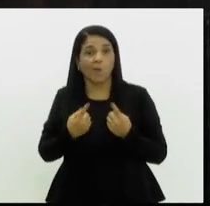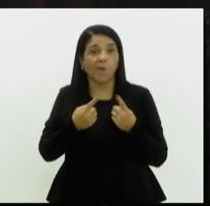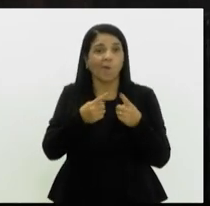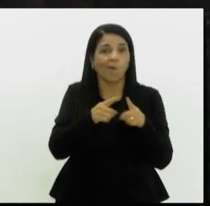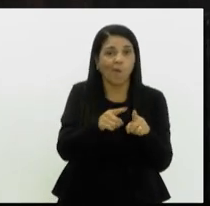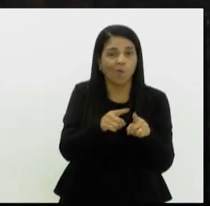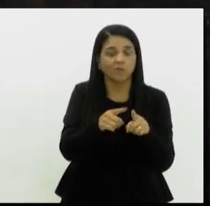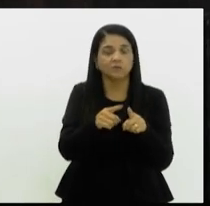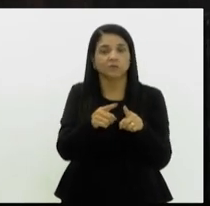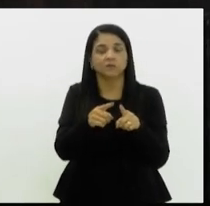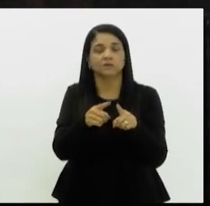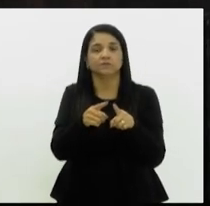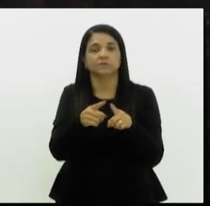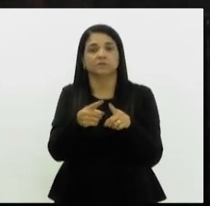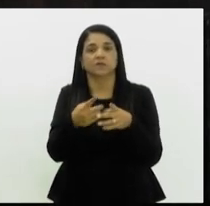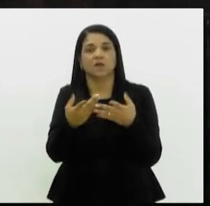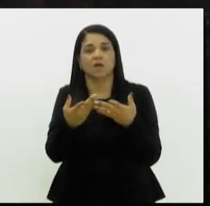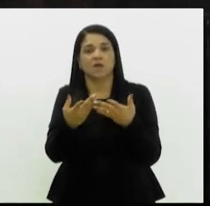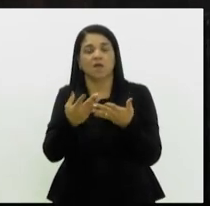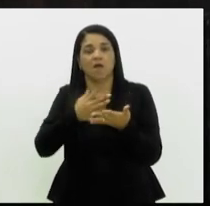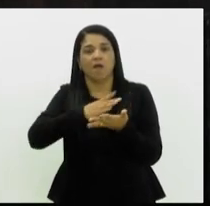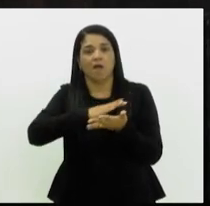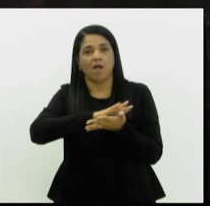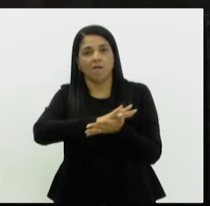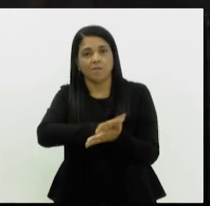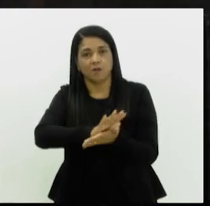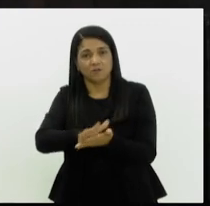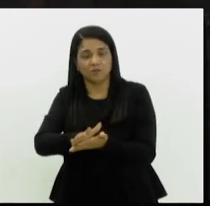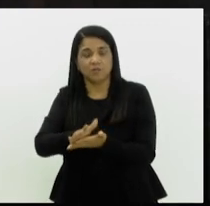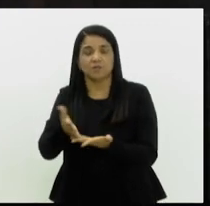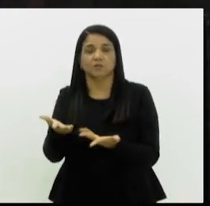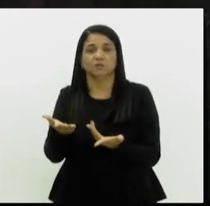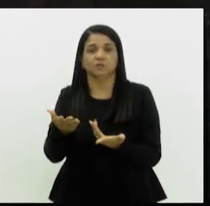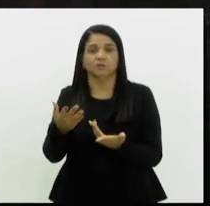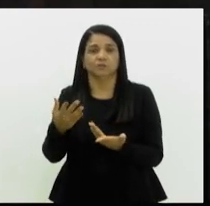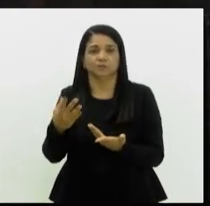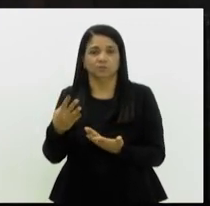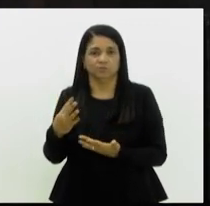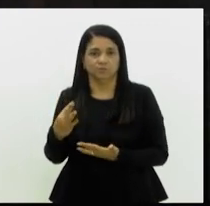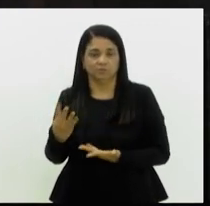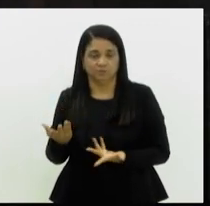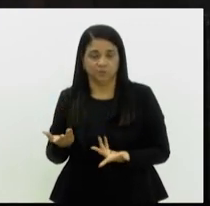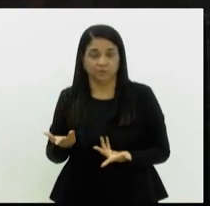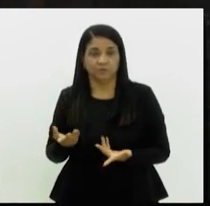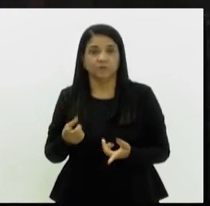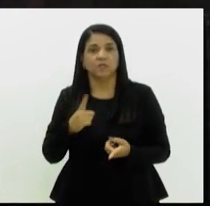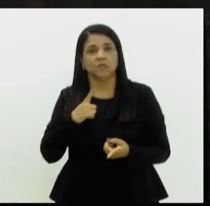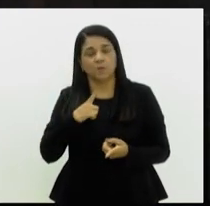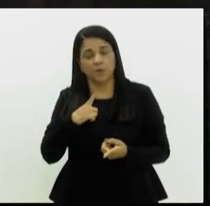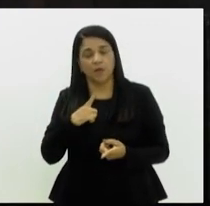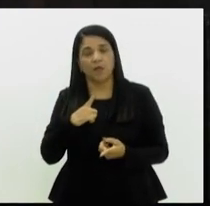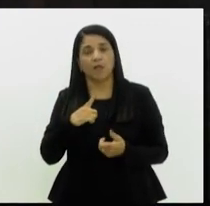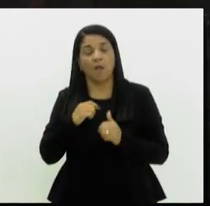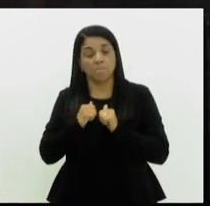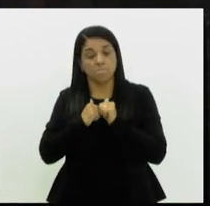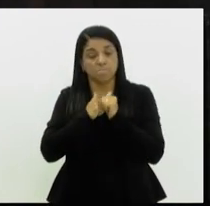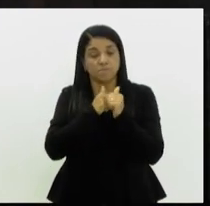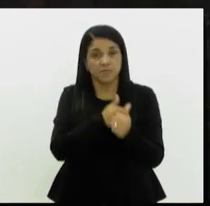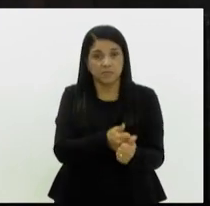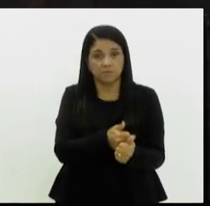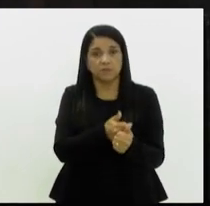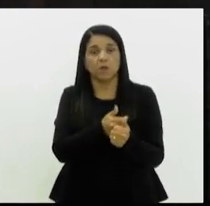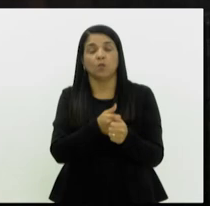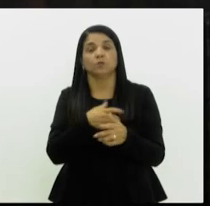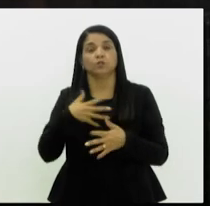ao discurso transfóbico, à lógica, né, também que existe de perseguição e aos discursos